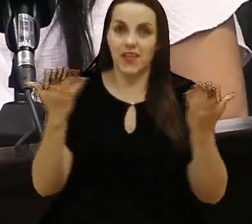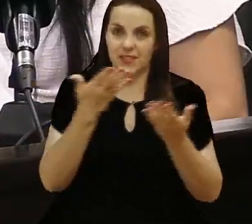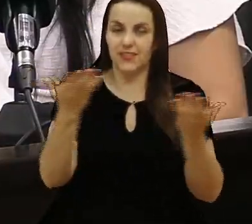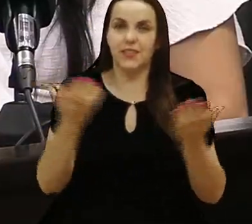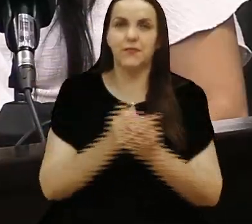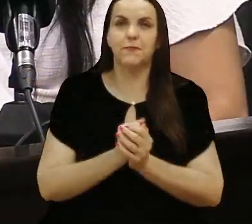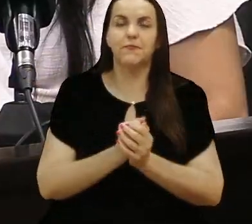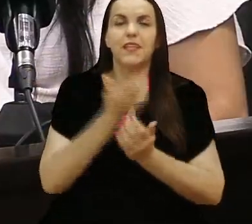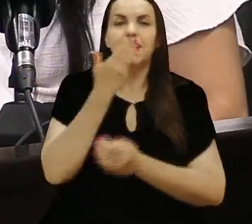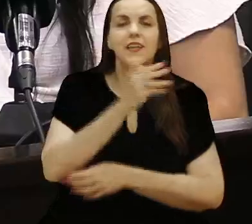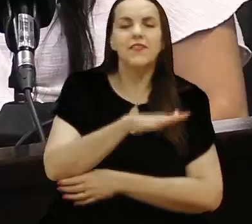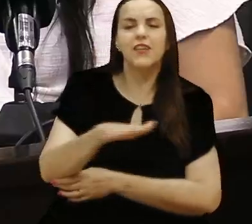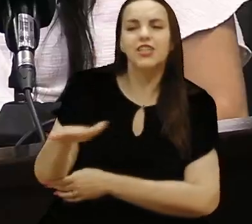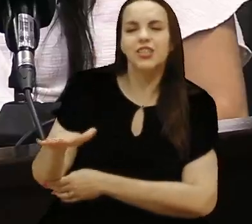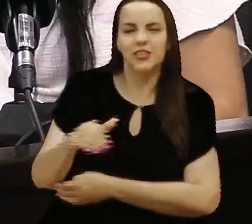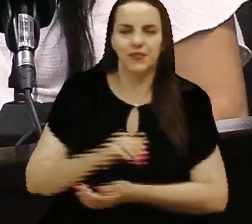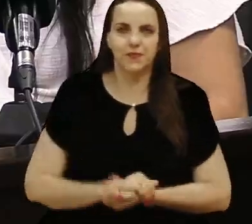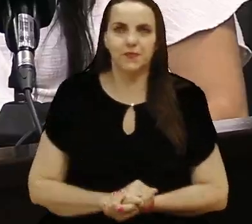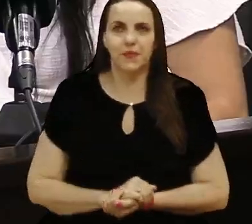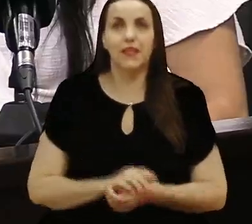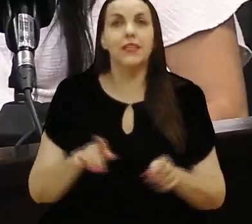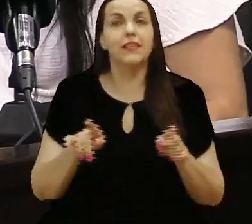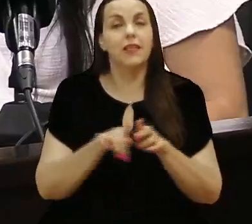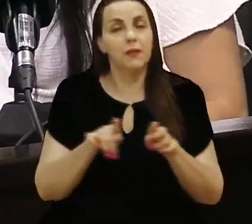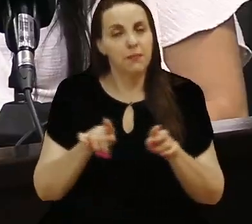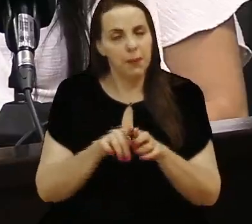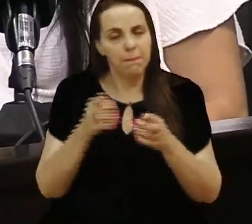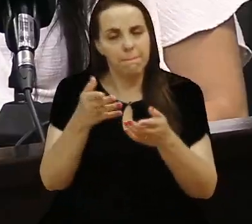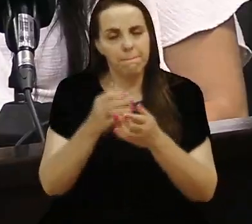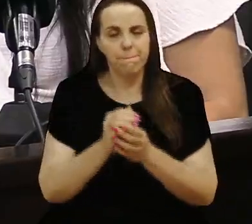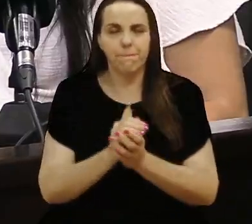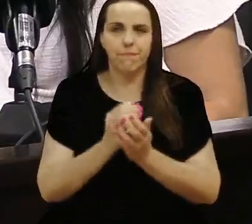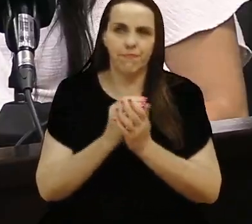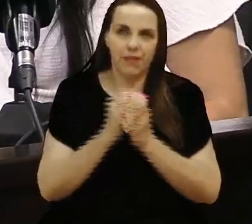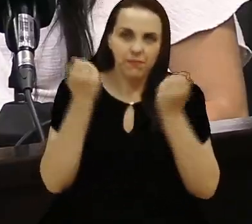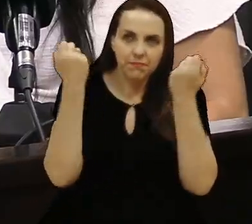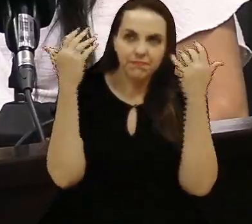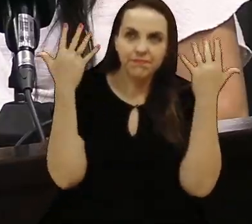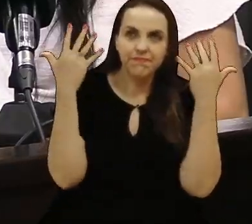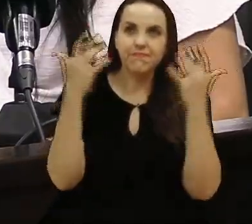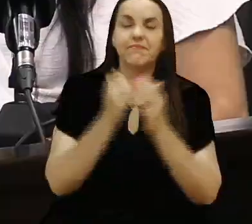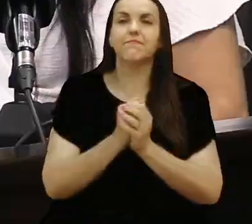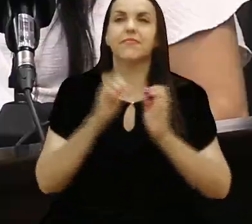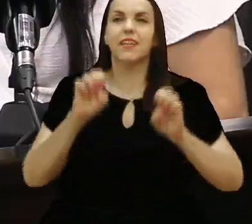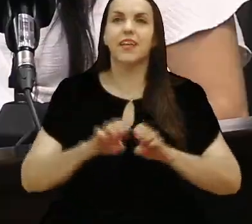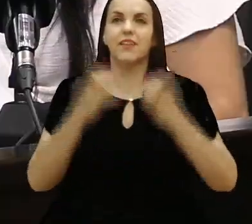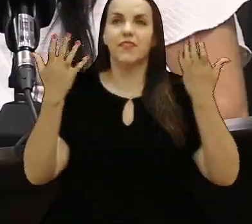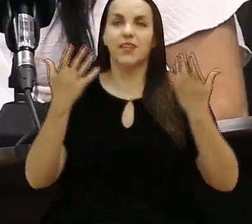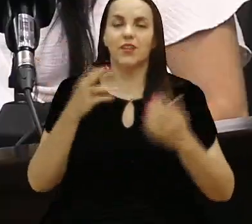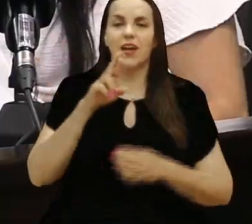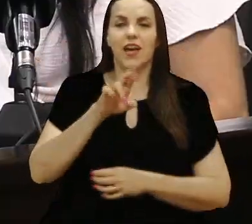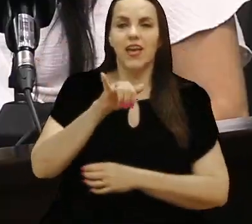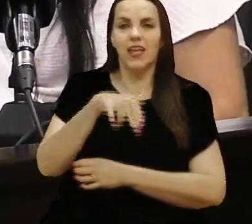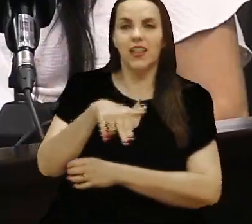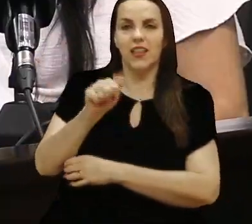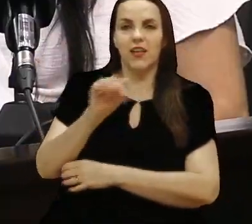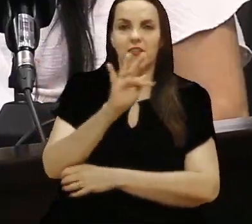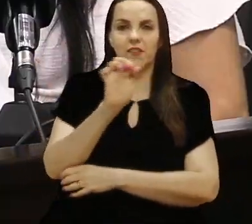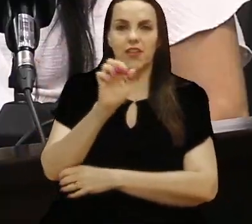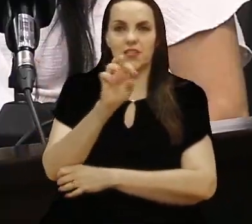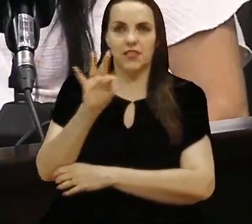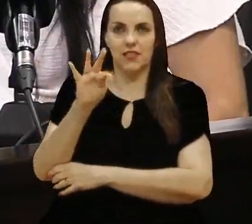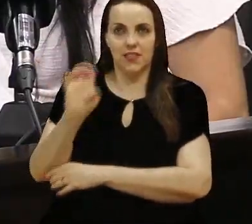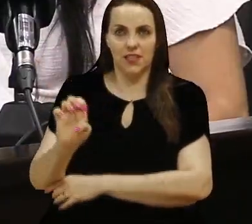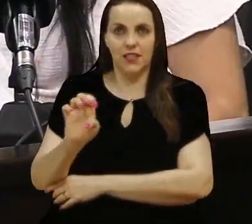festas infantis das crianças. E também um voto de congratulações ao evento Reina Fest da Escola de Educação